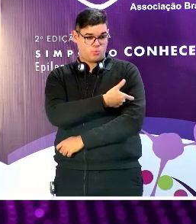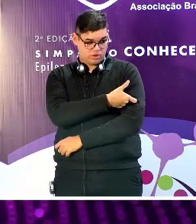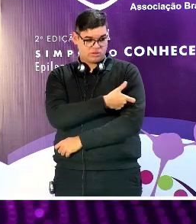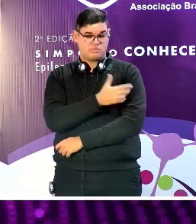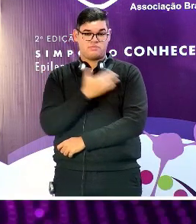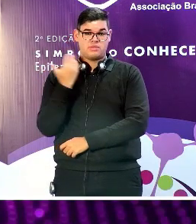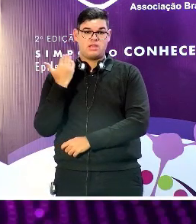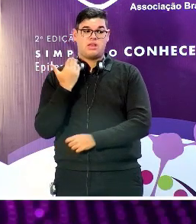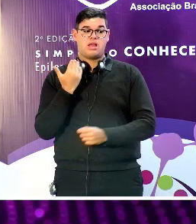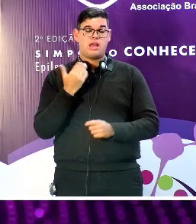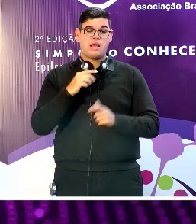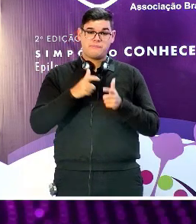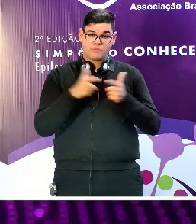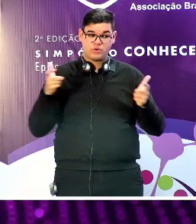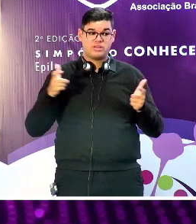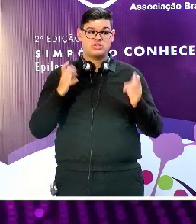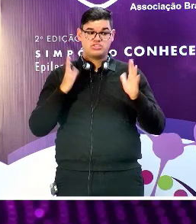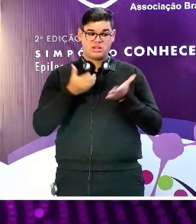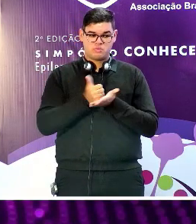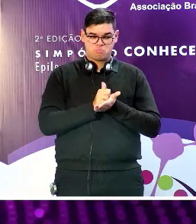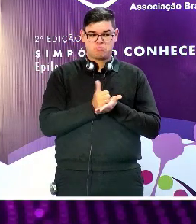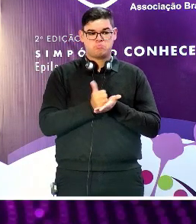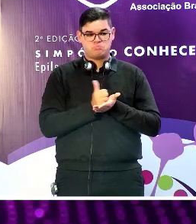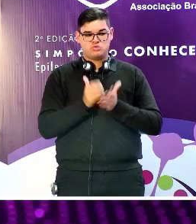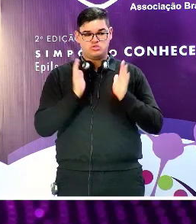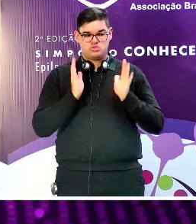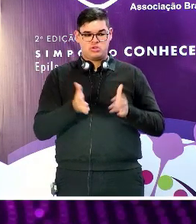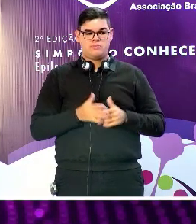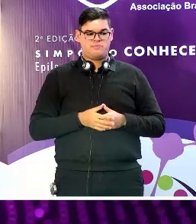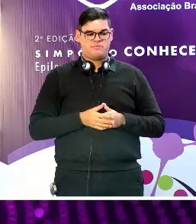crises controladas.